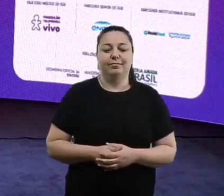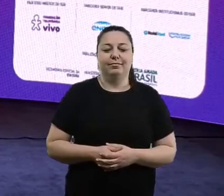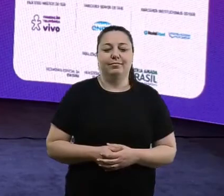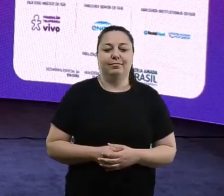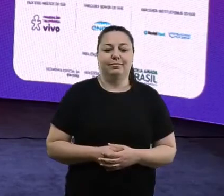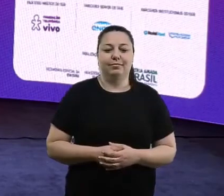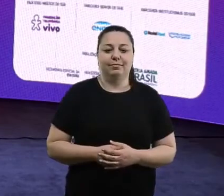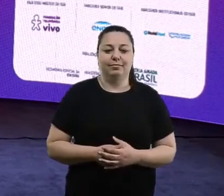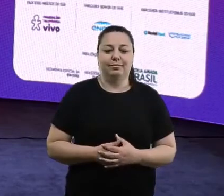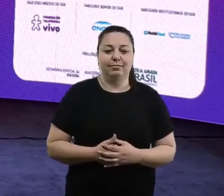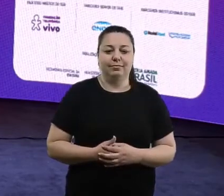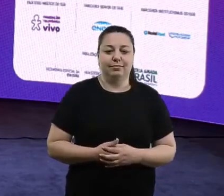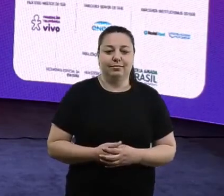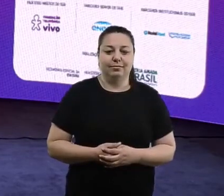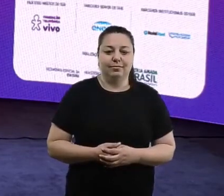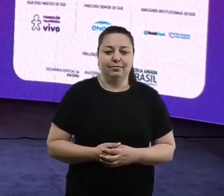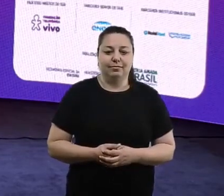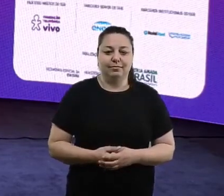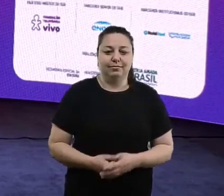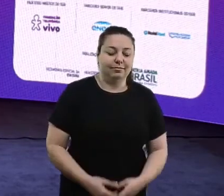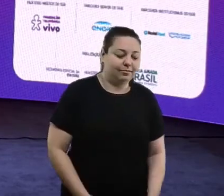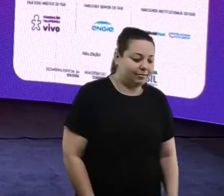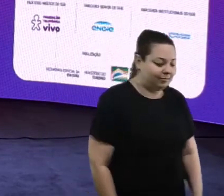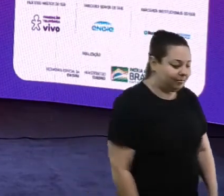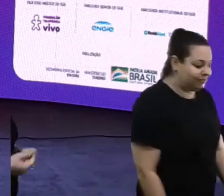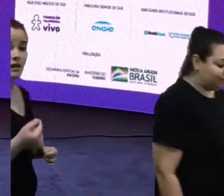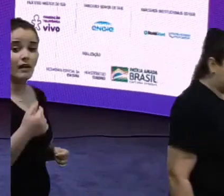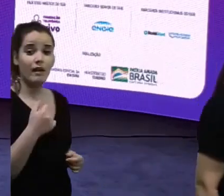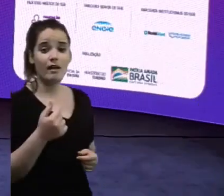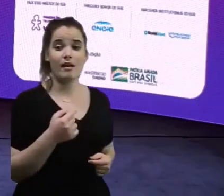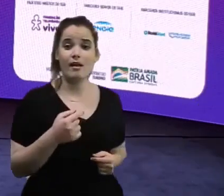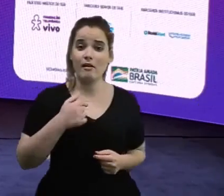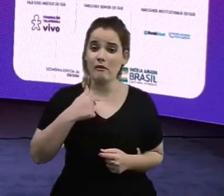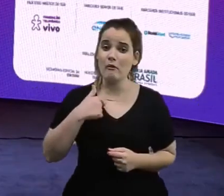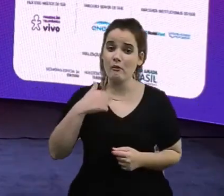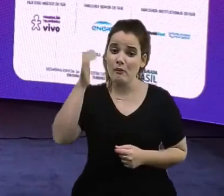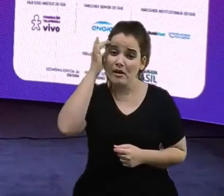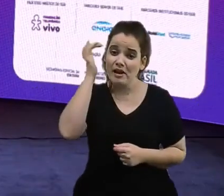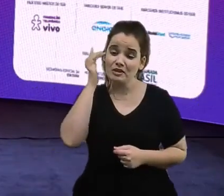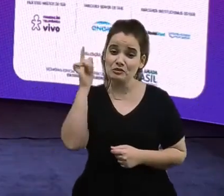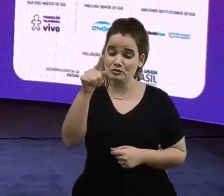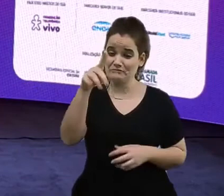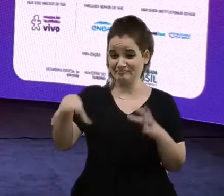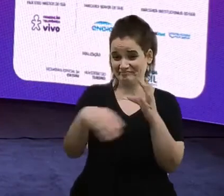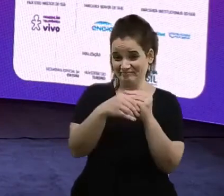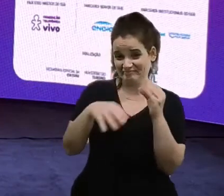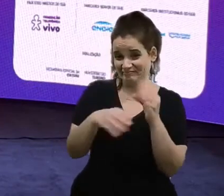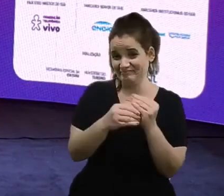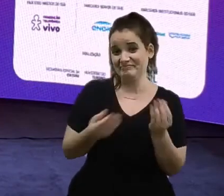que falaste muitos dos pontos que, portanto, eu própria, falando em mim,